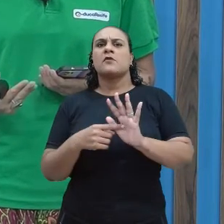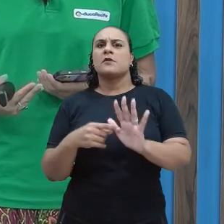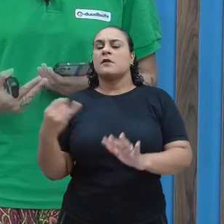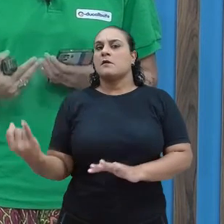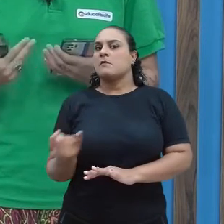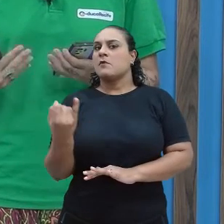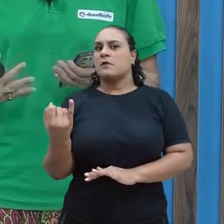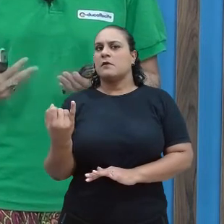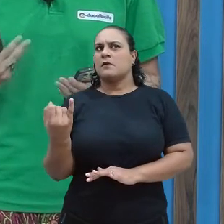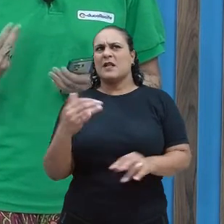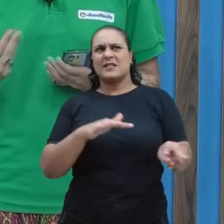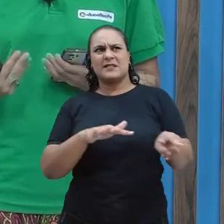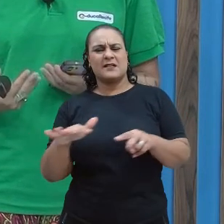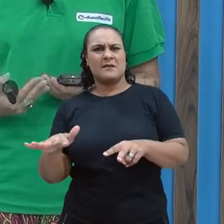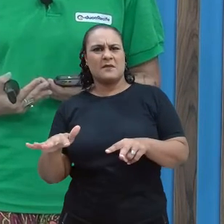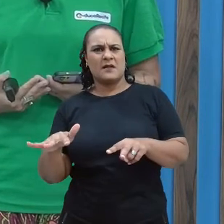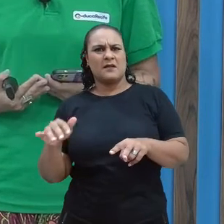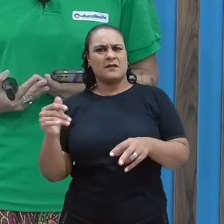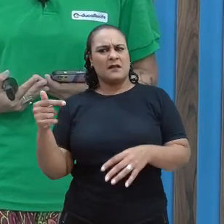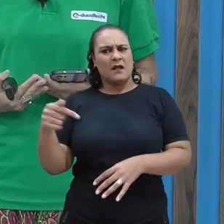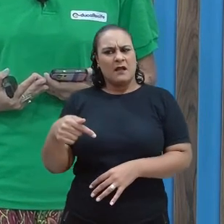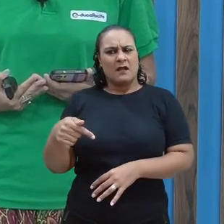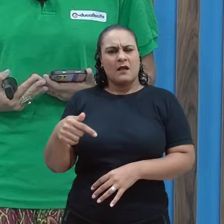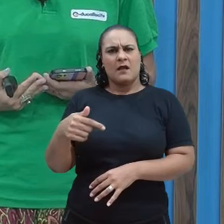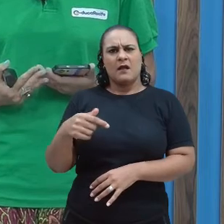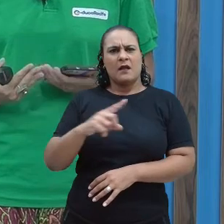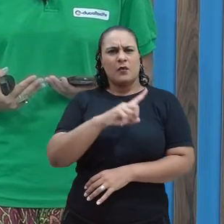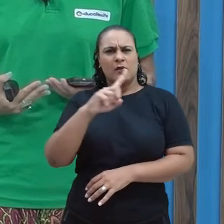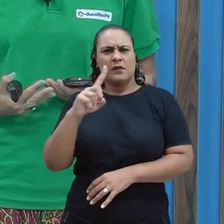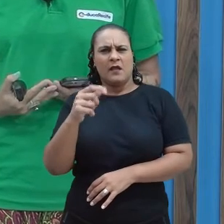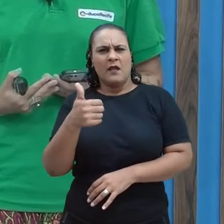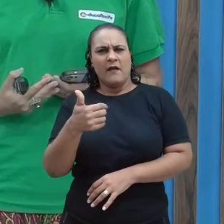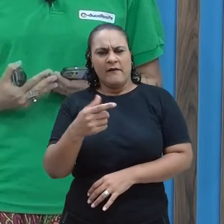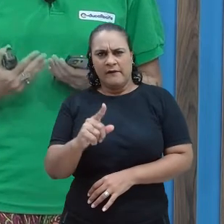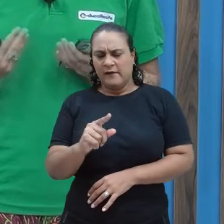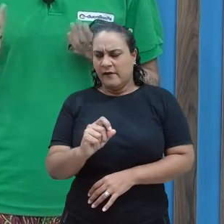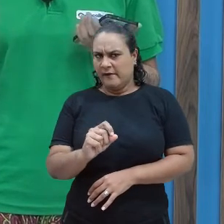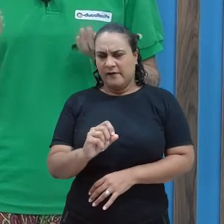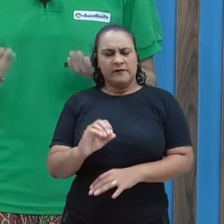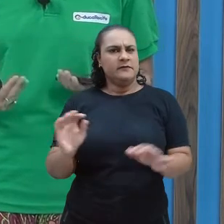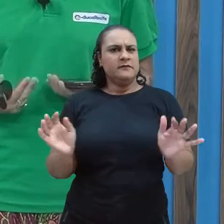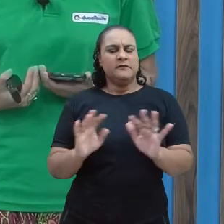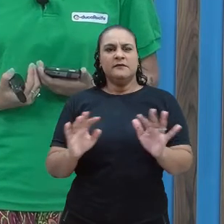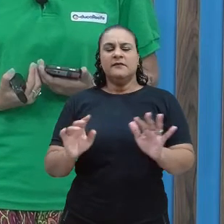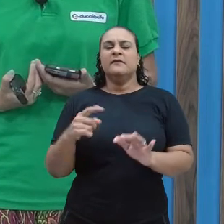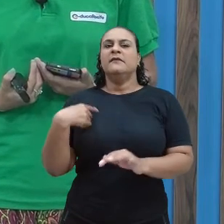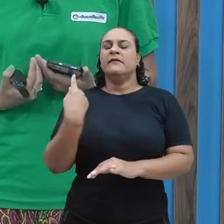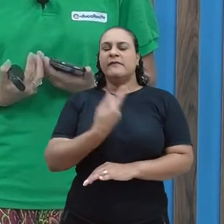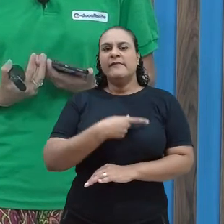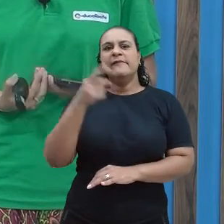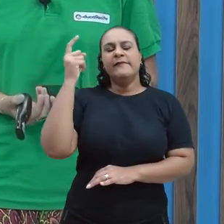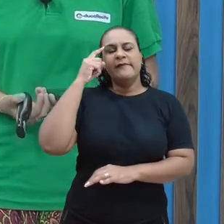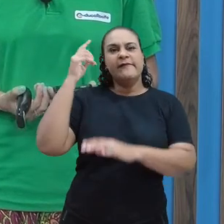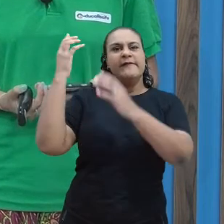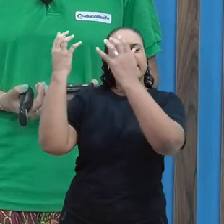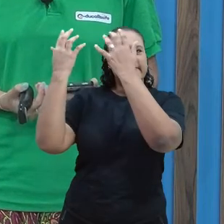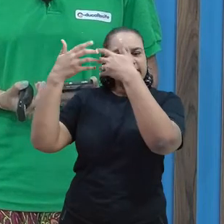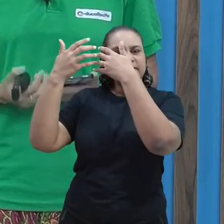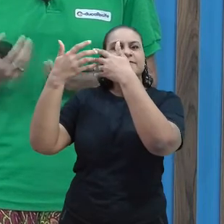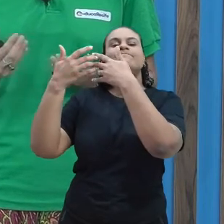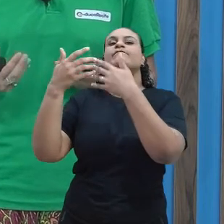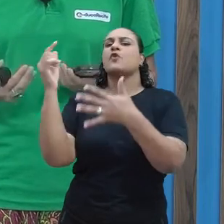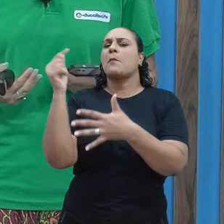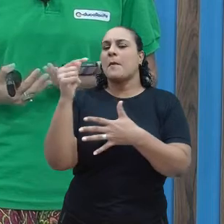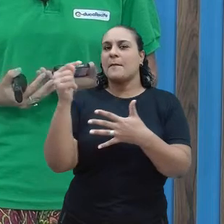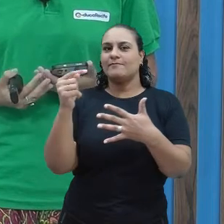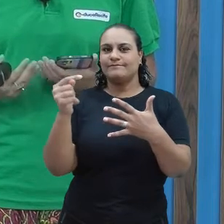né? E essa semana que a gente está falando aí sobre esse tema, mas para a gente pensar e refletir sobre essas questões.